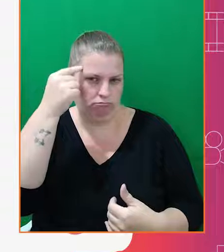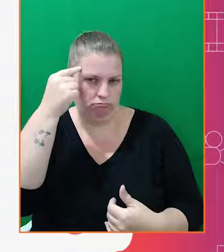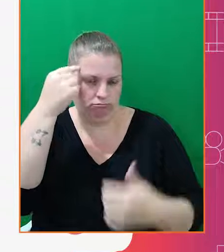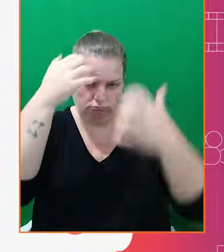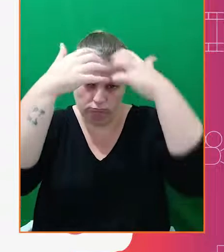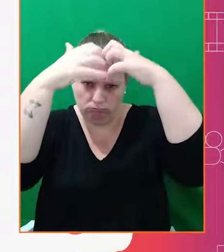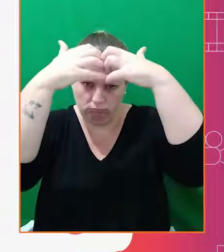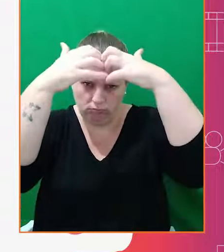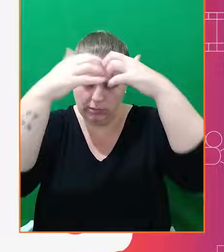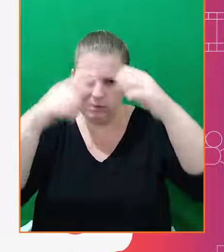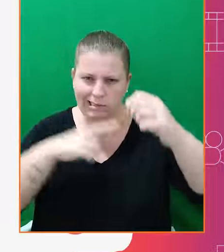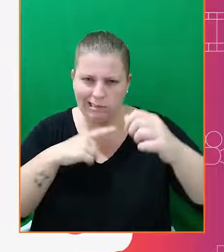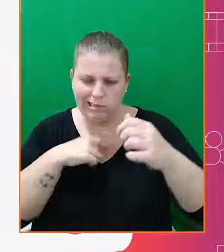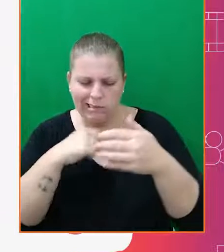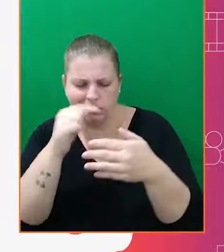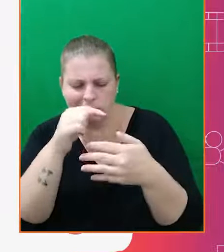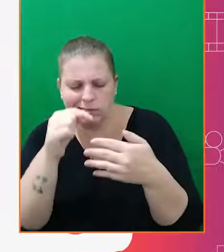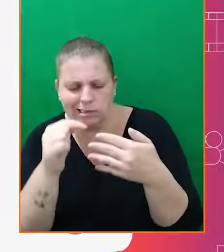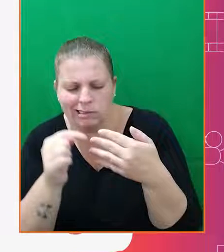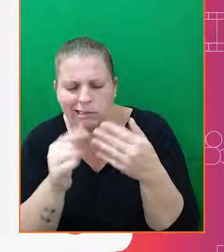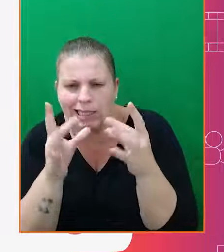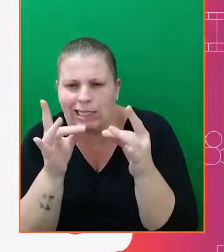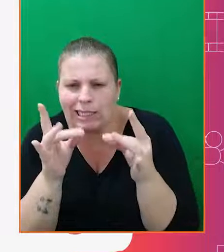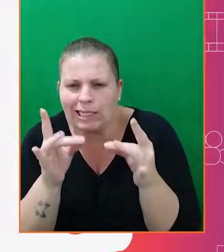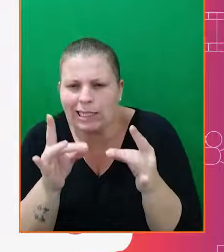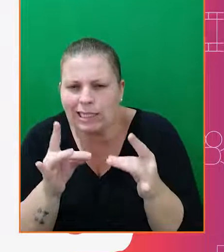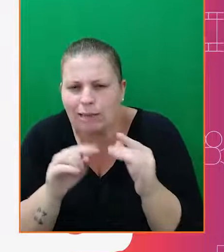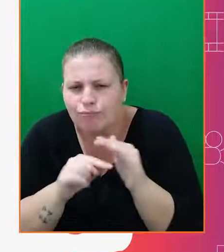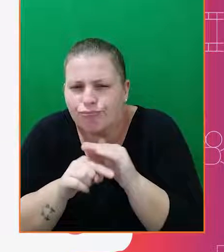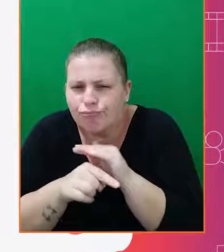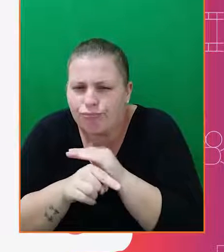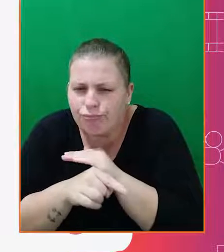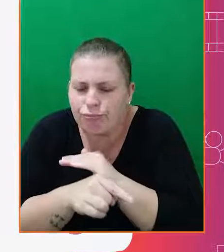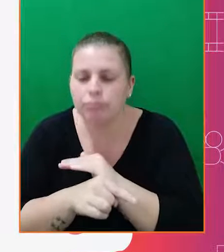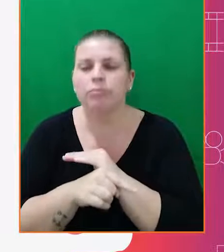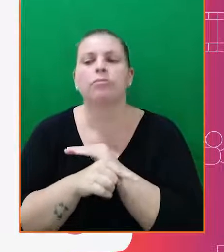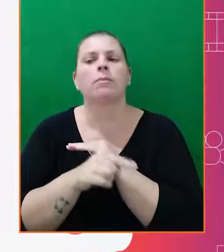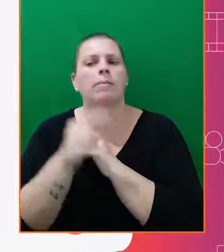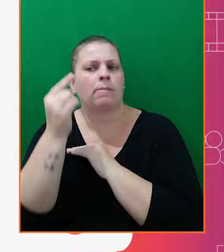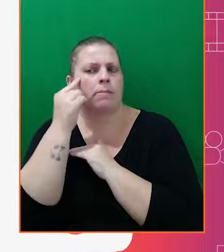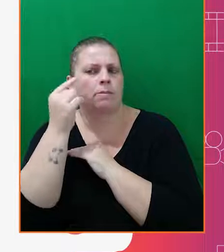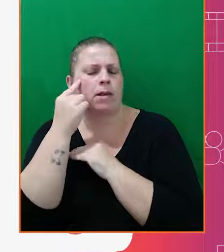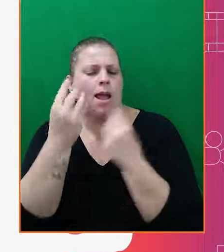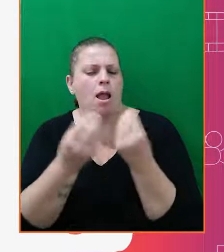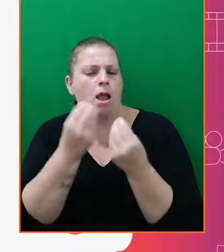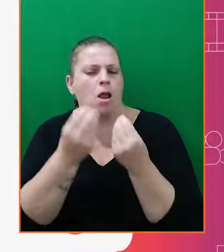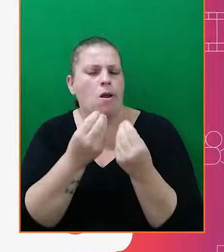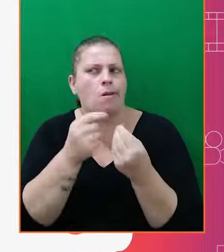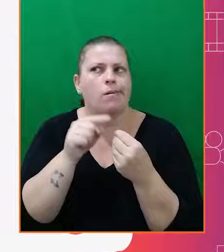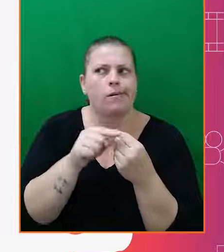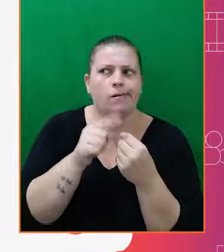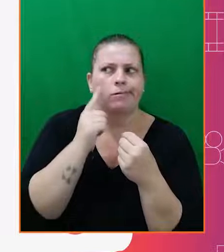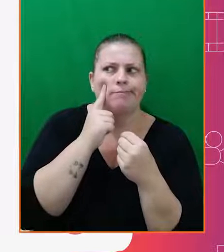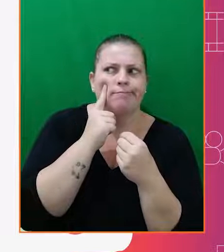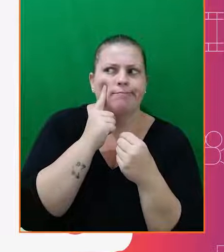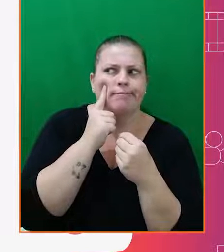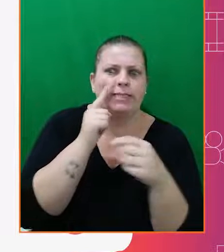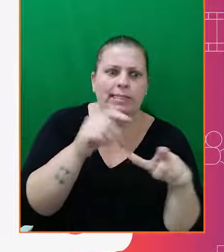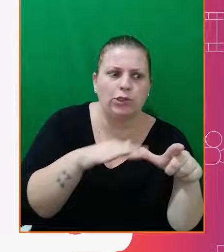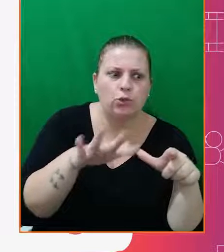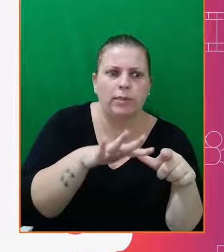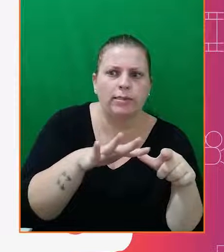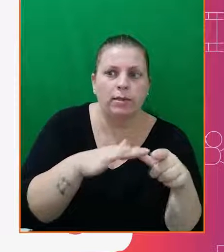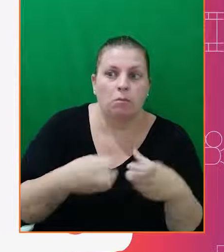psicológicas que vão esmiuçar as peculiaridades do personagem para assim pensar como ela vai reagir